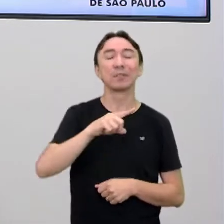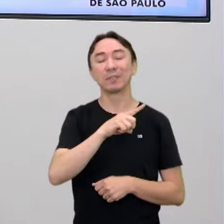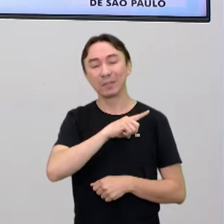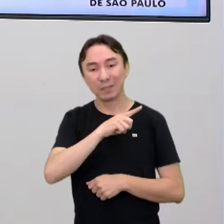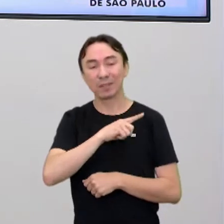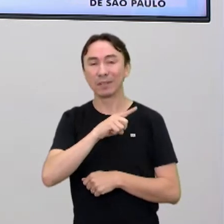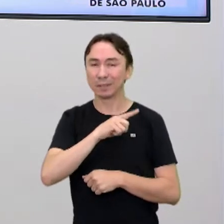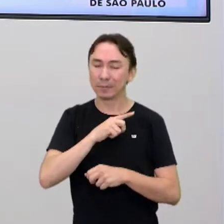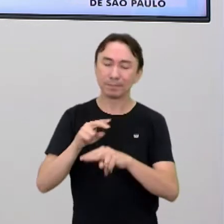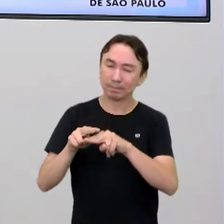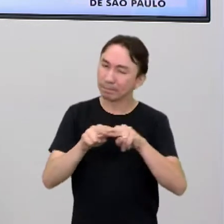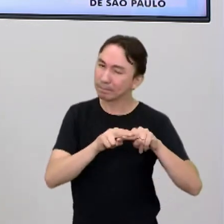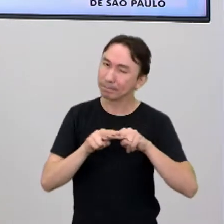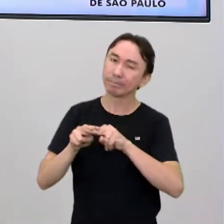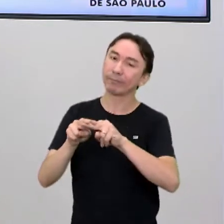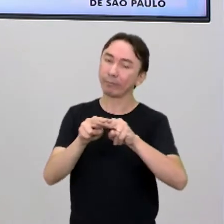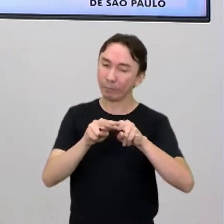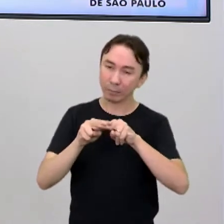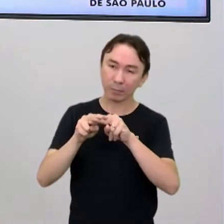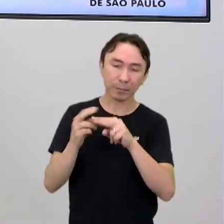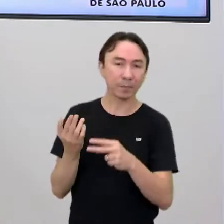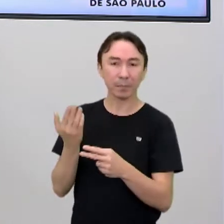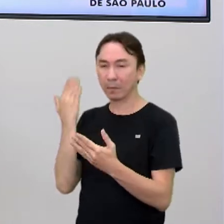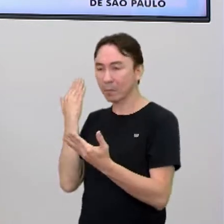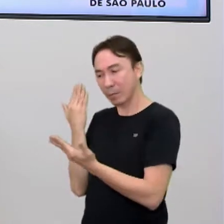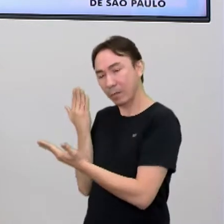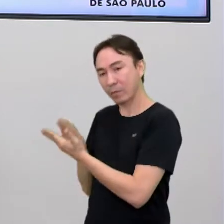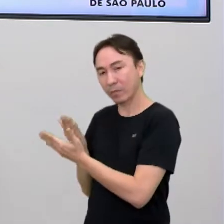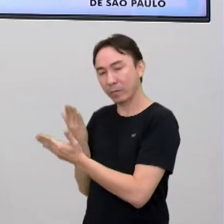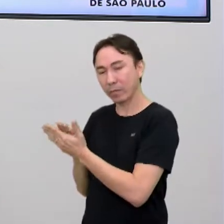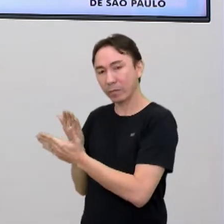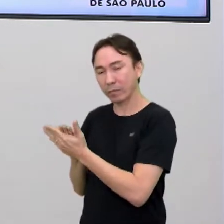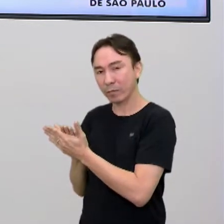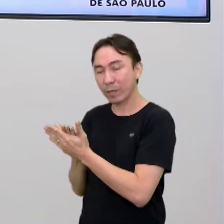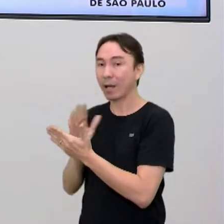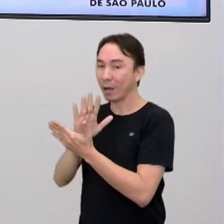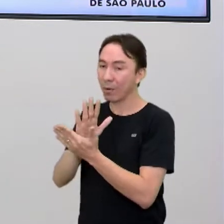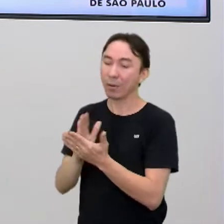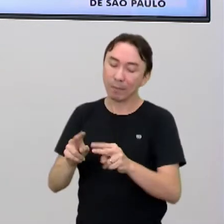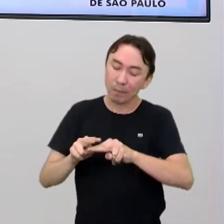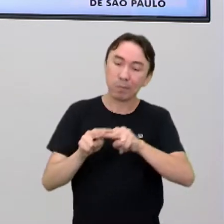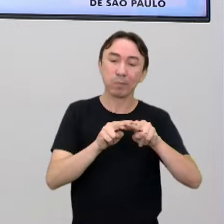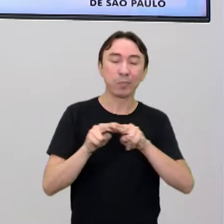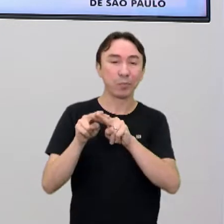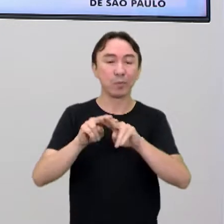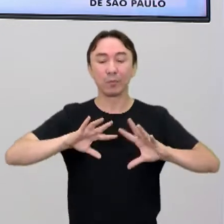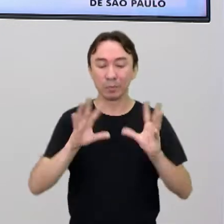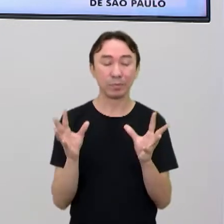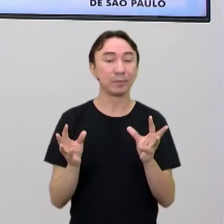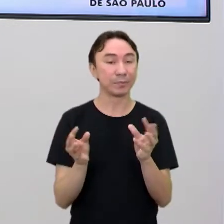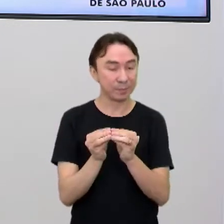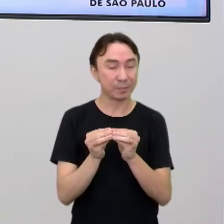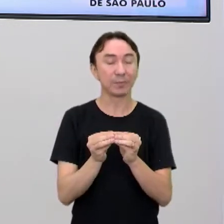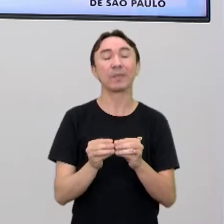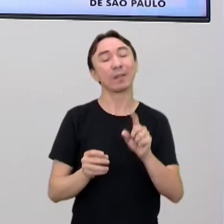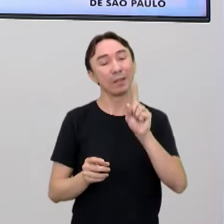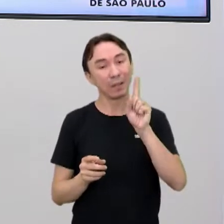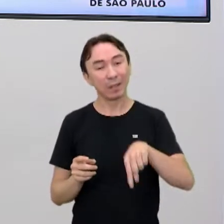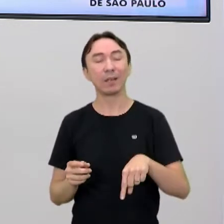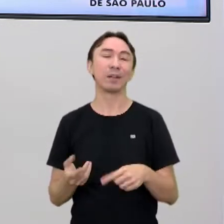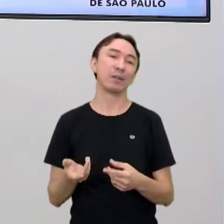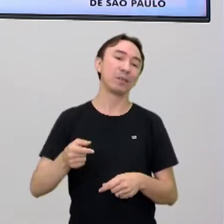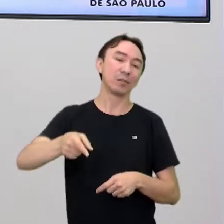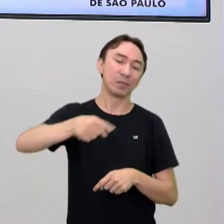gente trabalhou de uma forma um pouquinho mais sintetizada em cima do aprofundamento que a